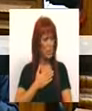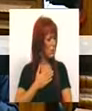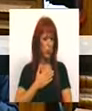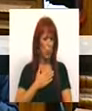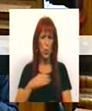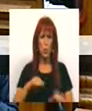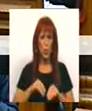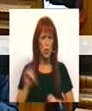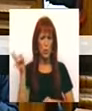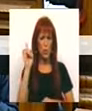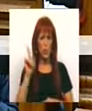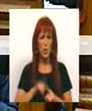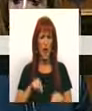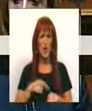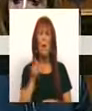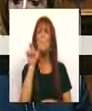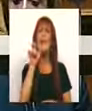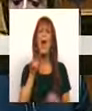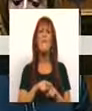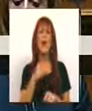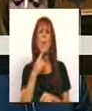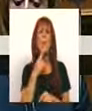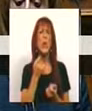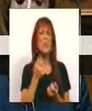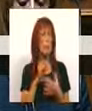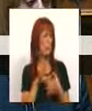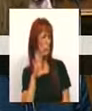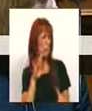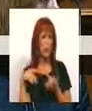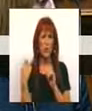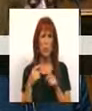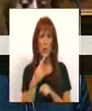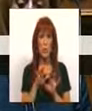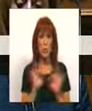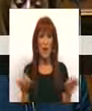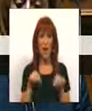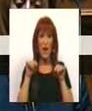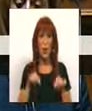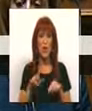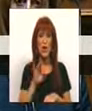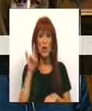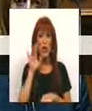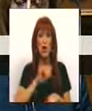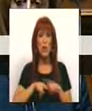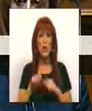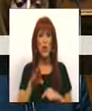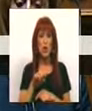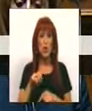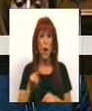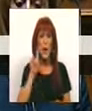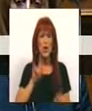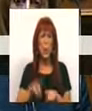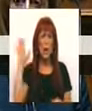aceita sequer essa palavra muito pouco o estado um debate tão sério como este que a senhora deputada joana mortágua